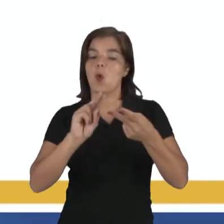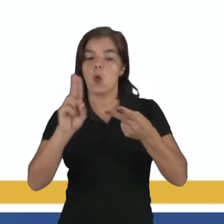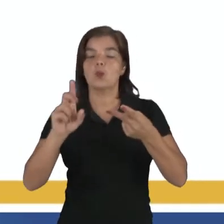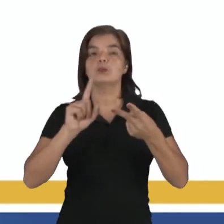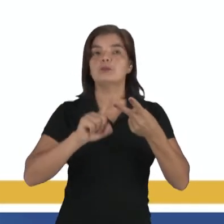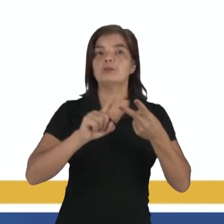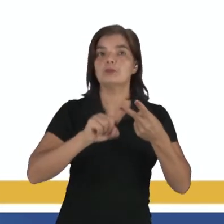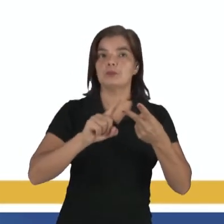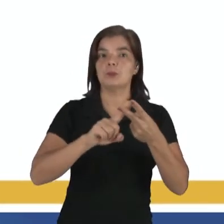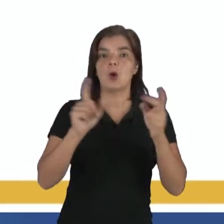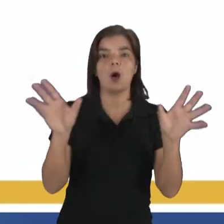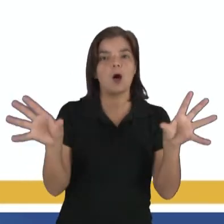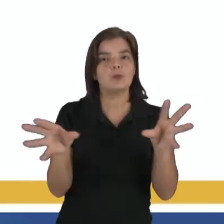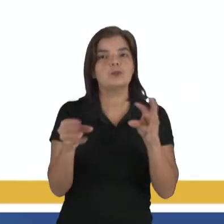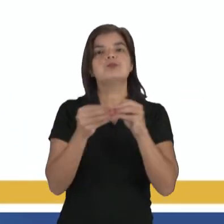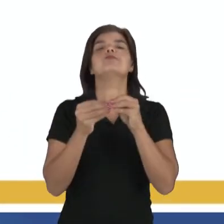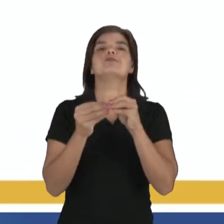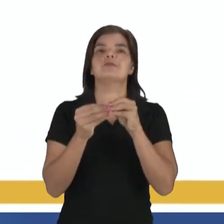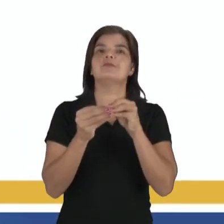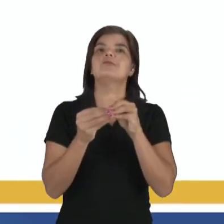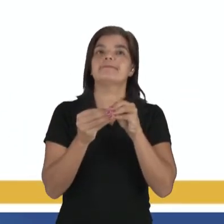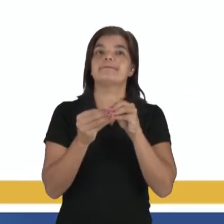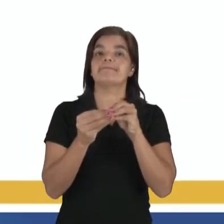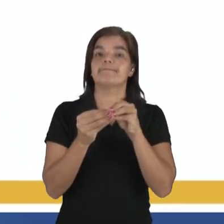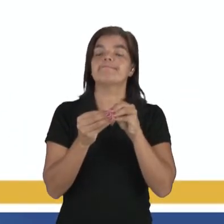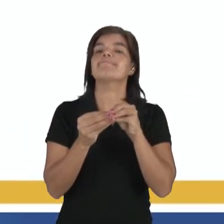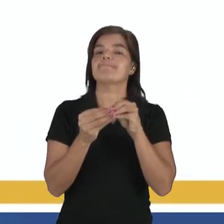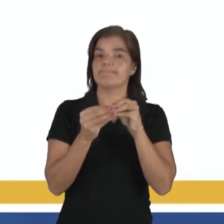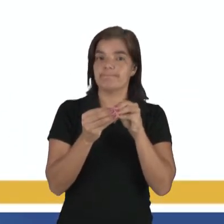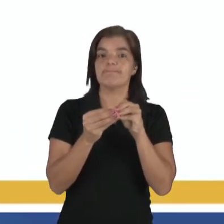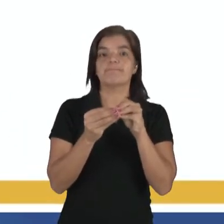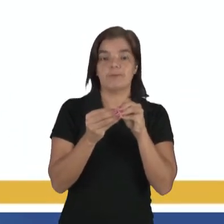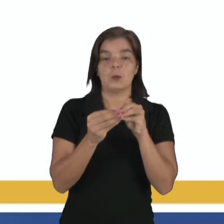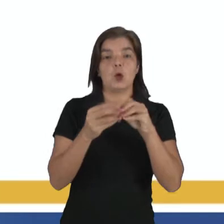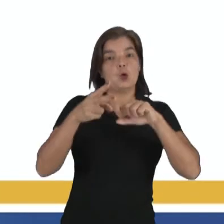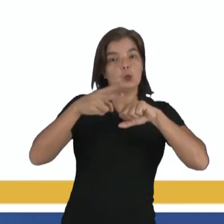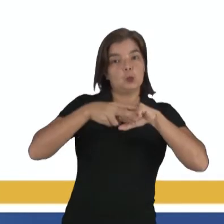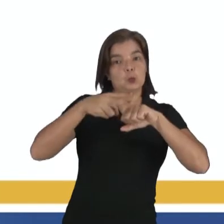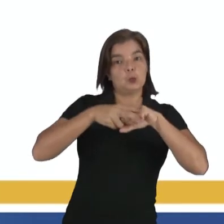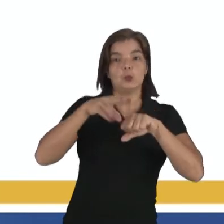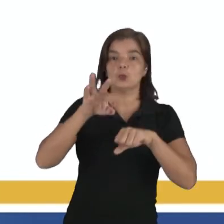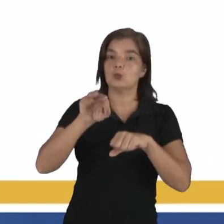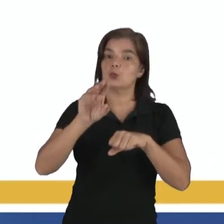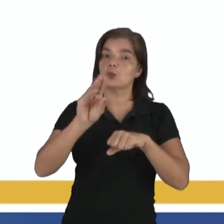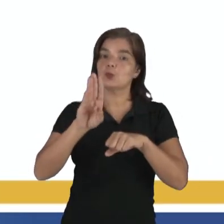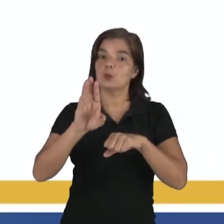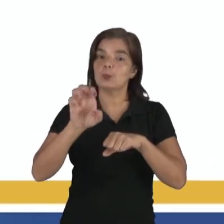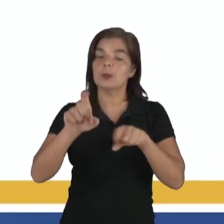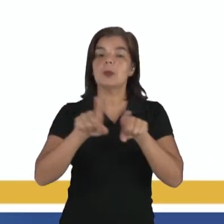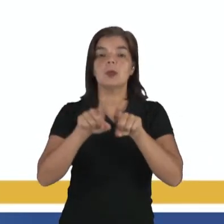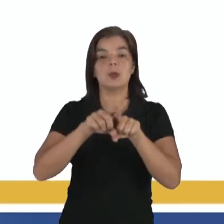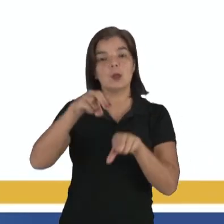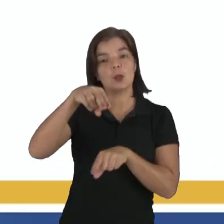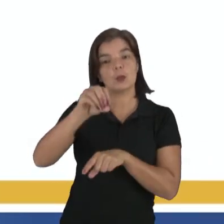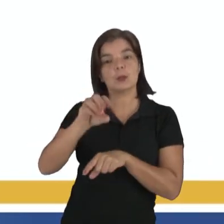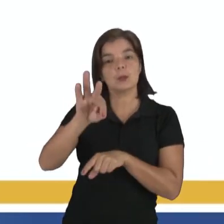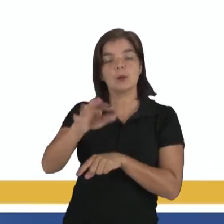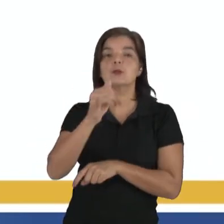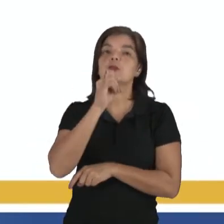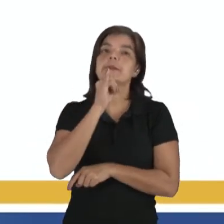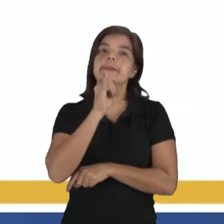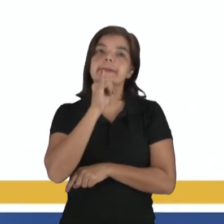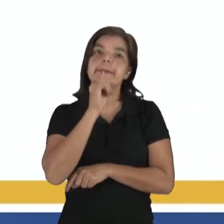podem usar a contração. O que é a contração? Vocês vão juntar o verbo to be e o not. E aí a gente tem o exemplo,